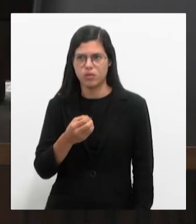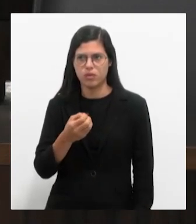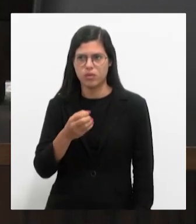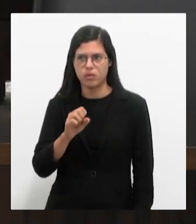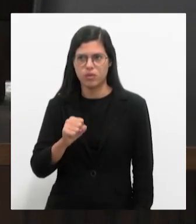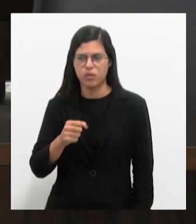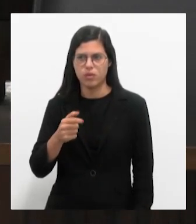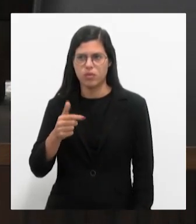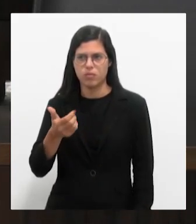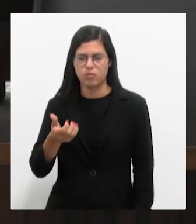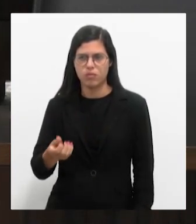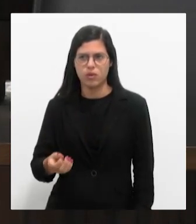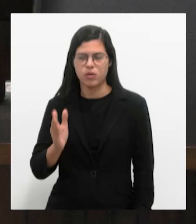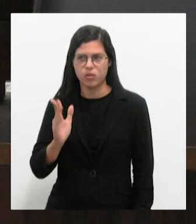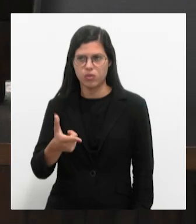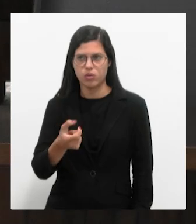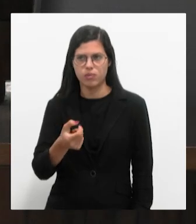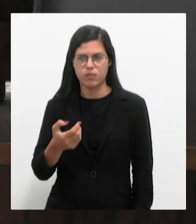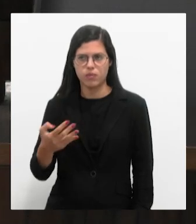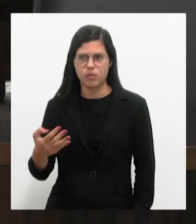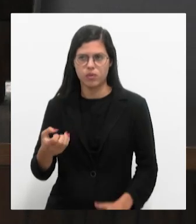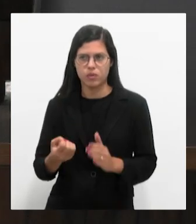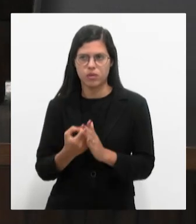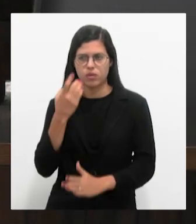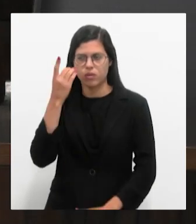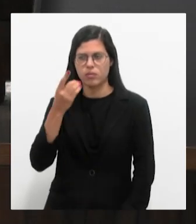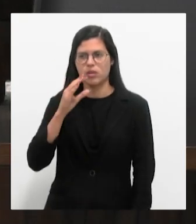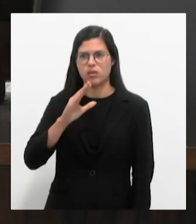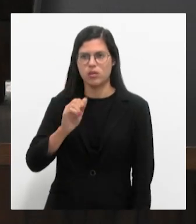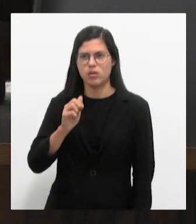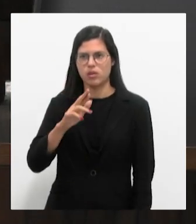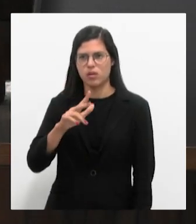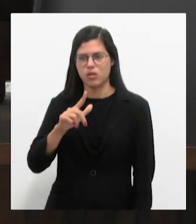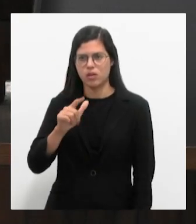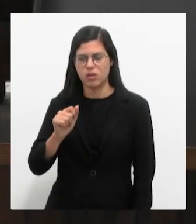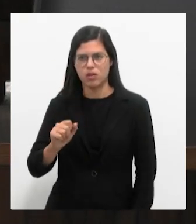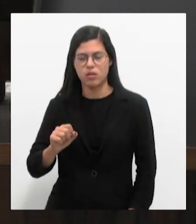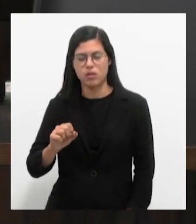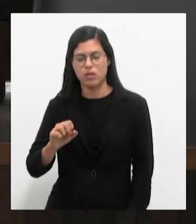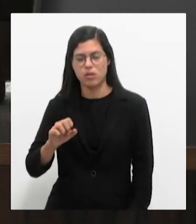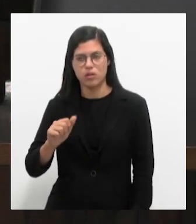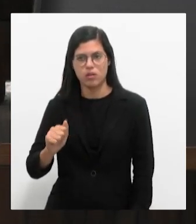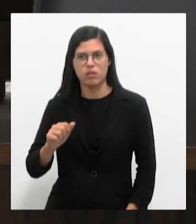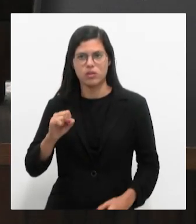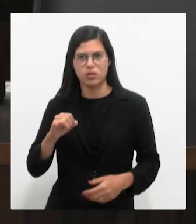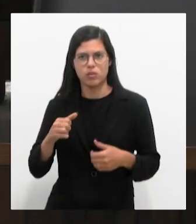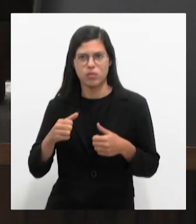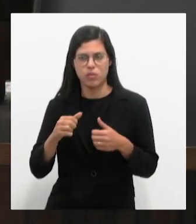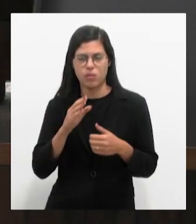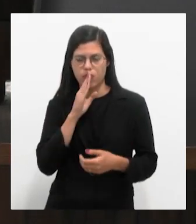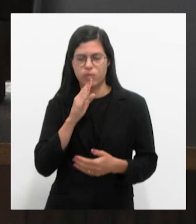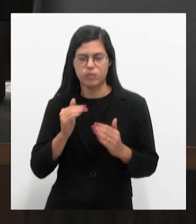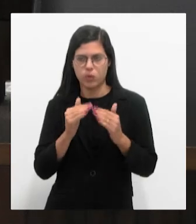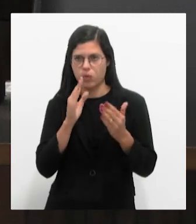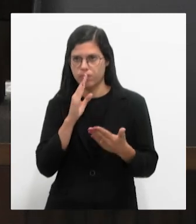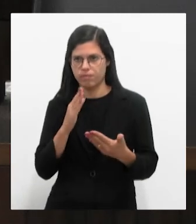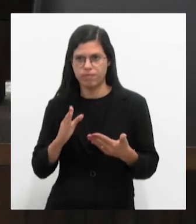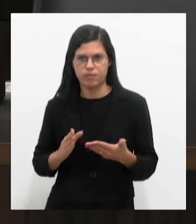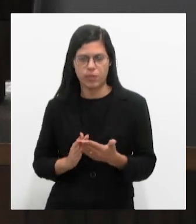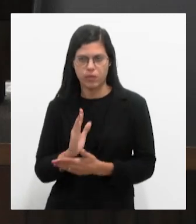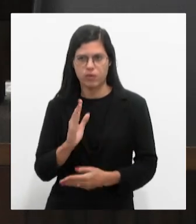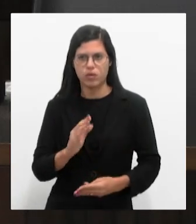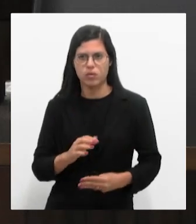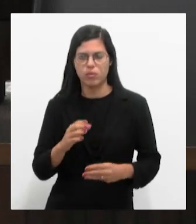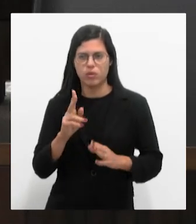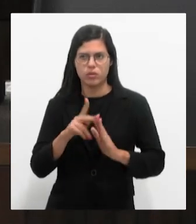4086 de 2024, da deputada Carla Machado. Os senhores que aprovam, permaneçam como estão. Aprovado.